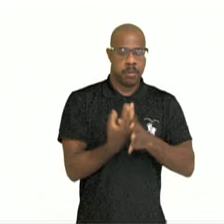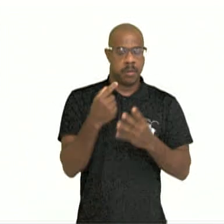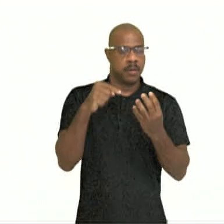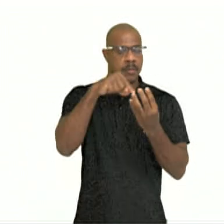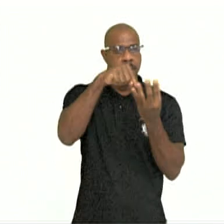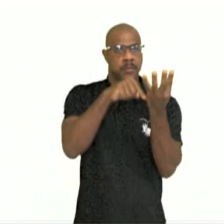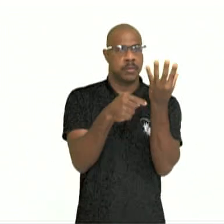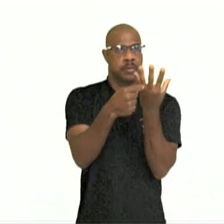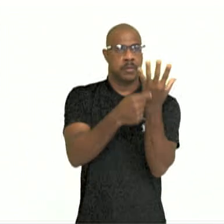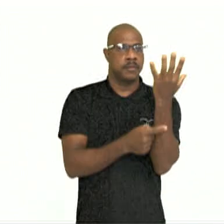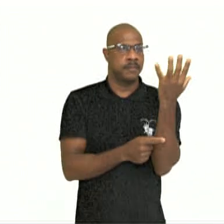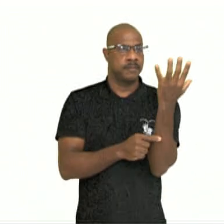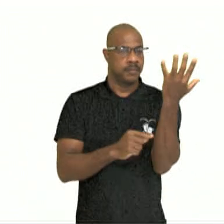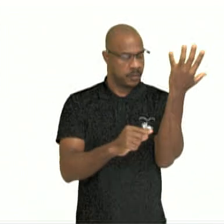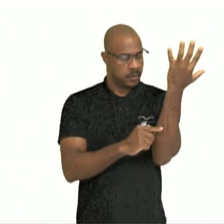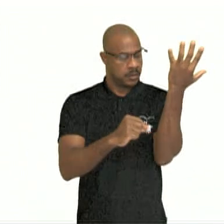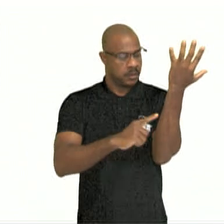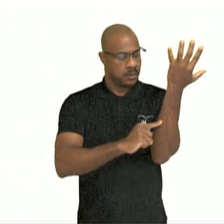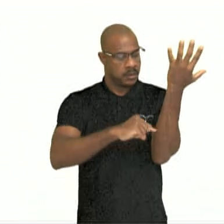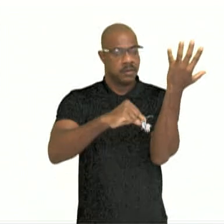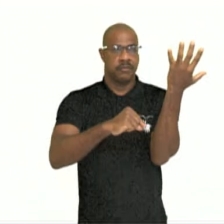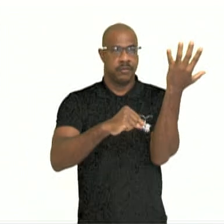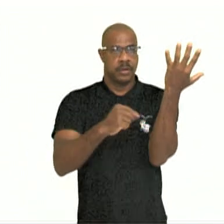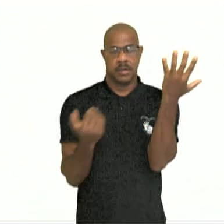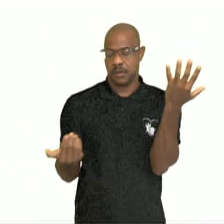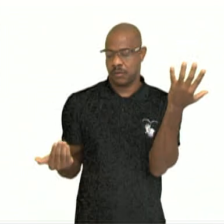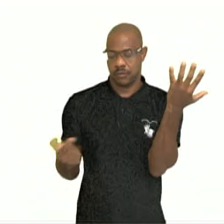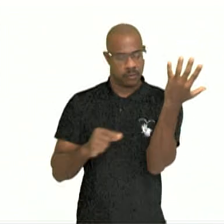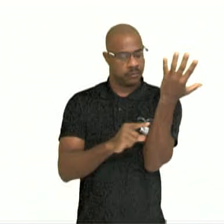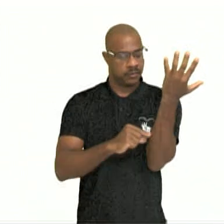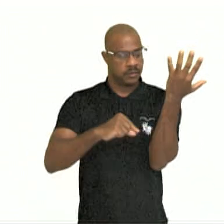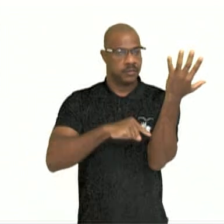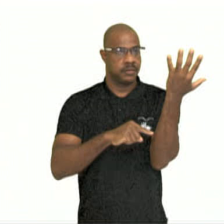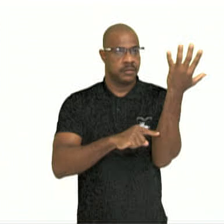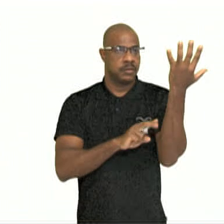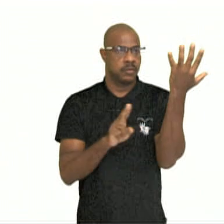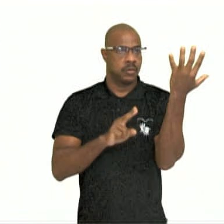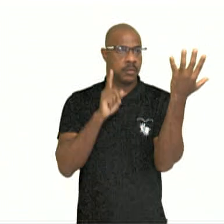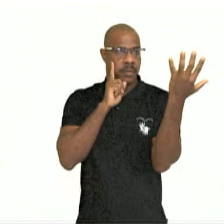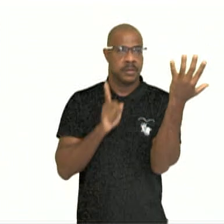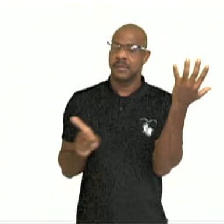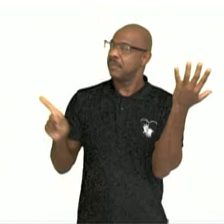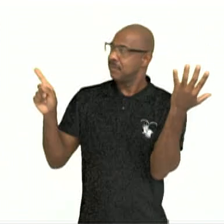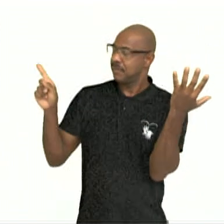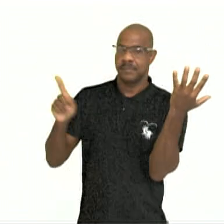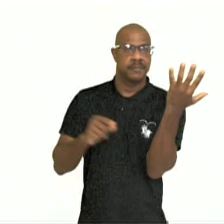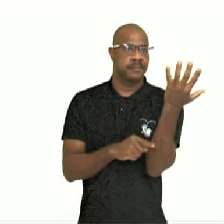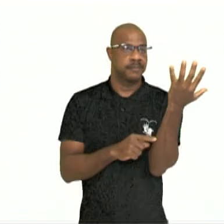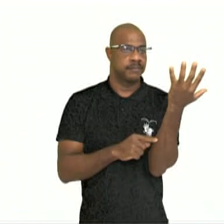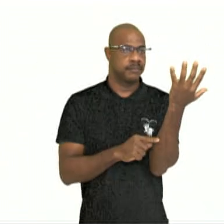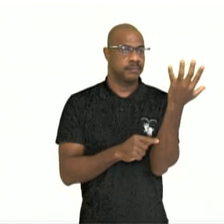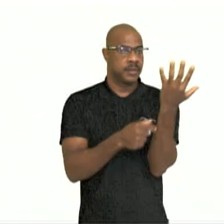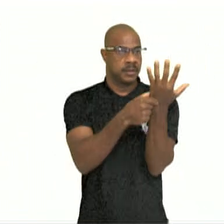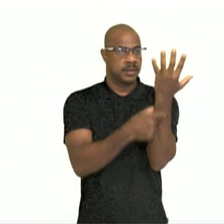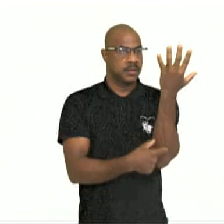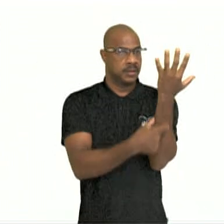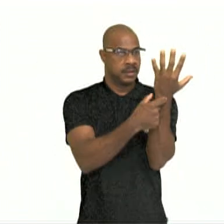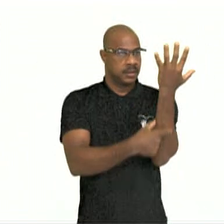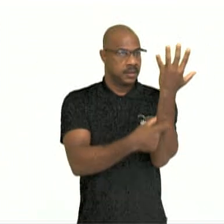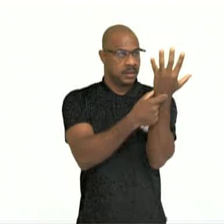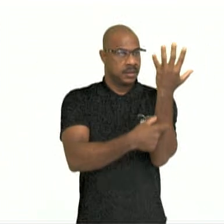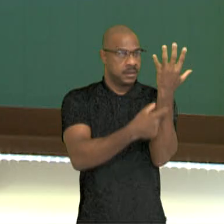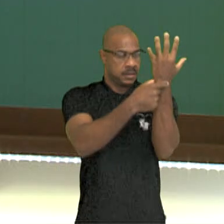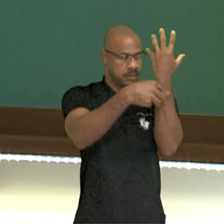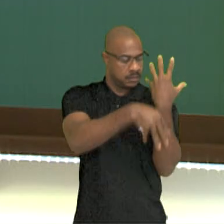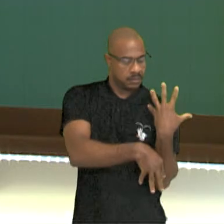jovens, que é esse enroladinho também chamado de báculo, rizoma, que é o caule, mas ele fica enterrado, por isso que é